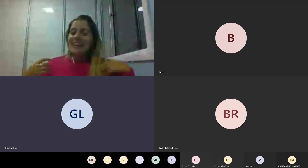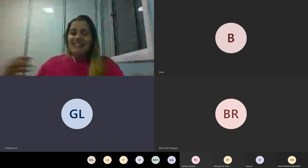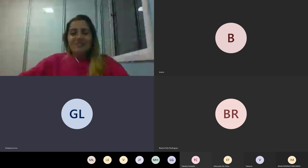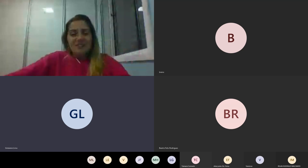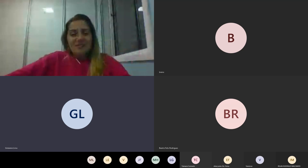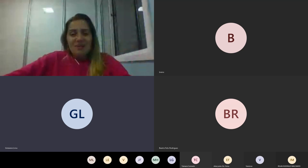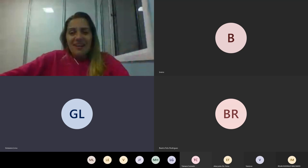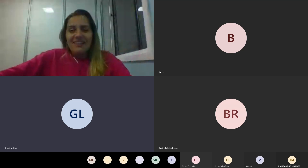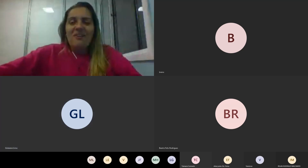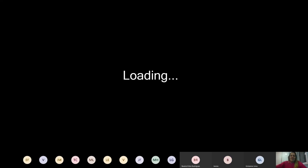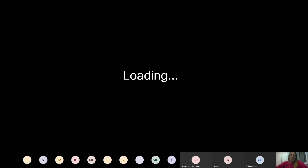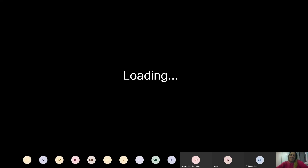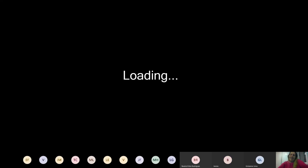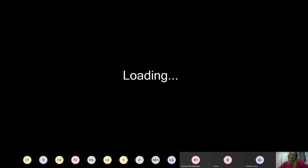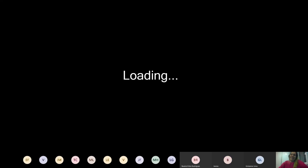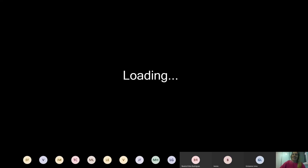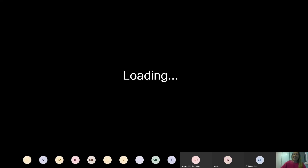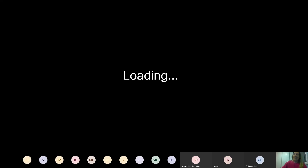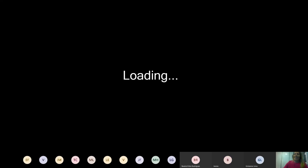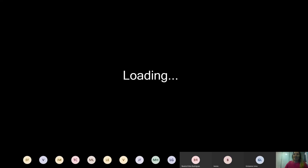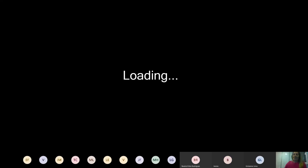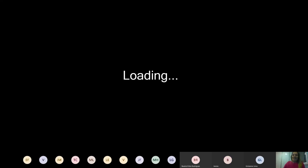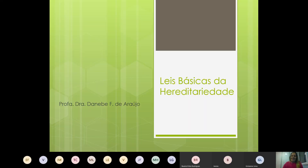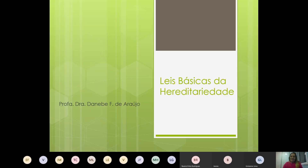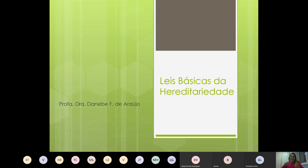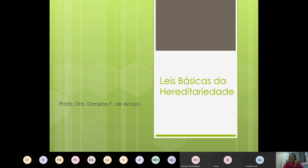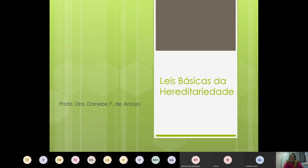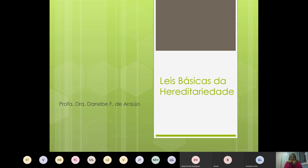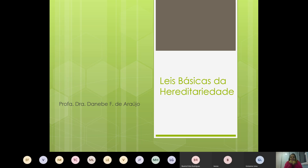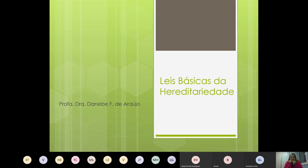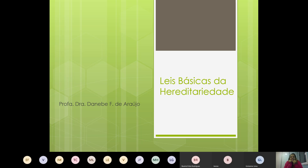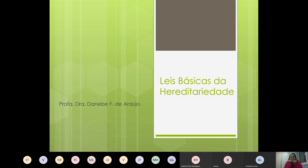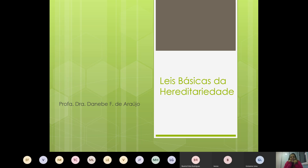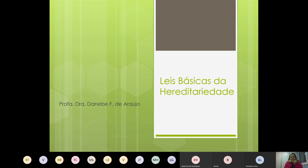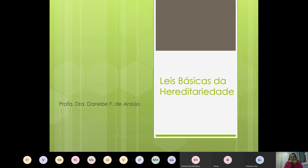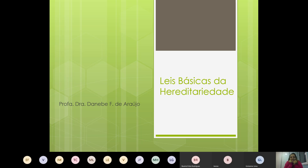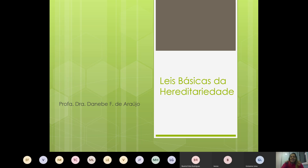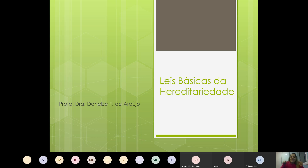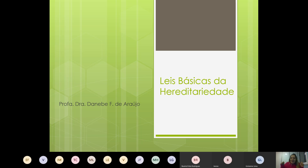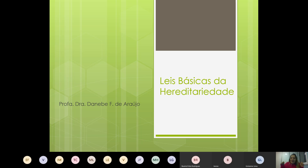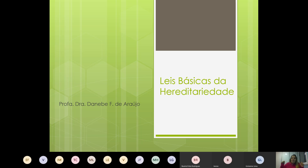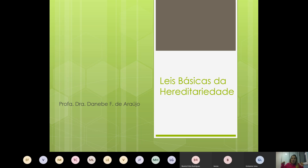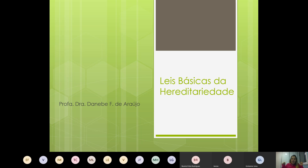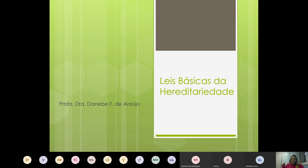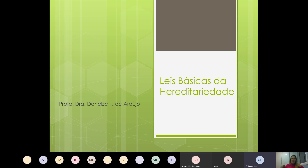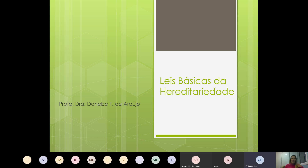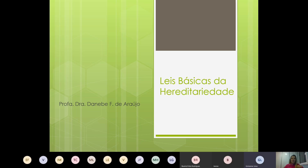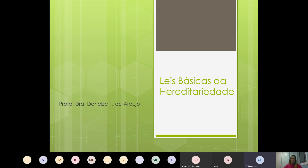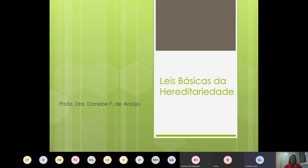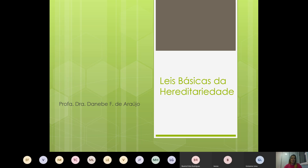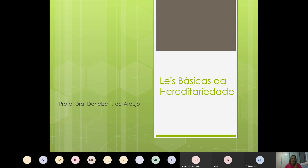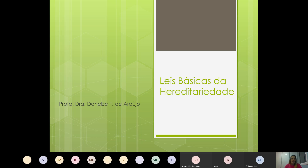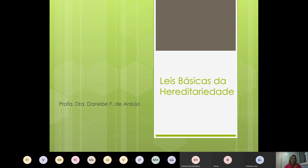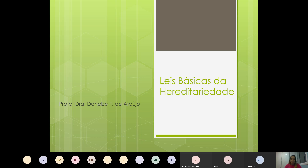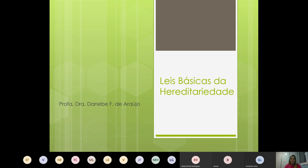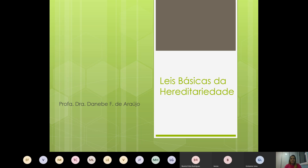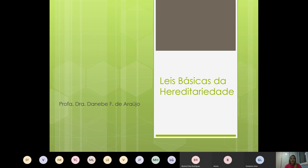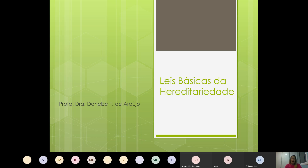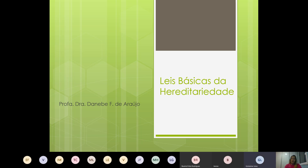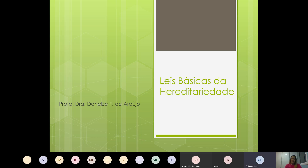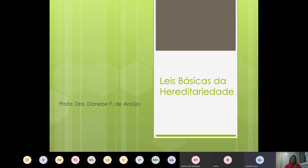Se eu pudesse, eu tô de moletom, ó, ainda. Mas se eu pudesse, eu tava aqui com a cobertinha, assim, ó, que tá muito frio essa